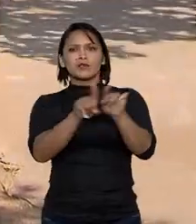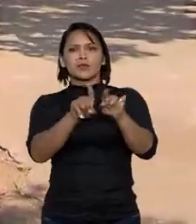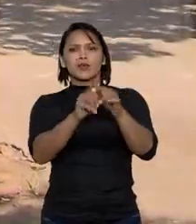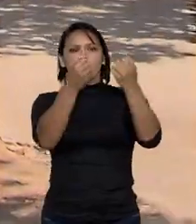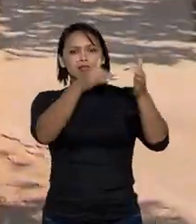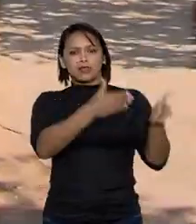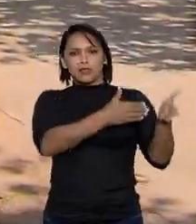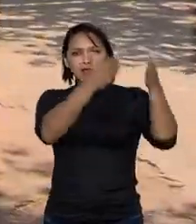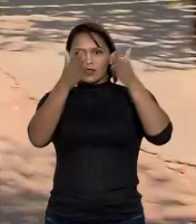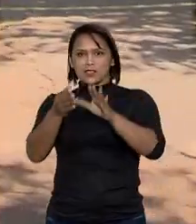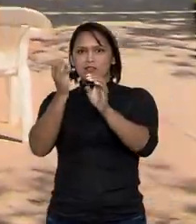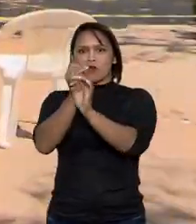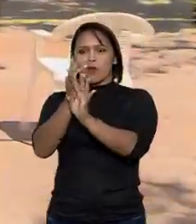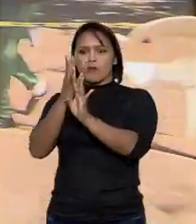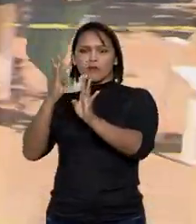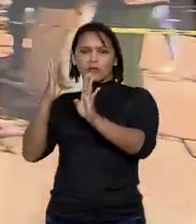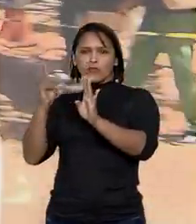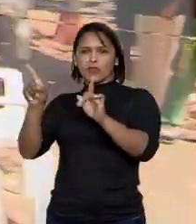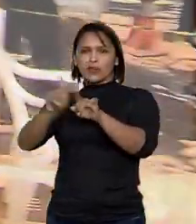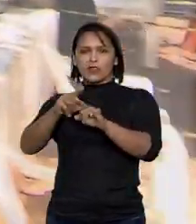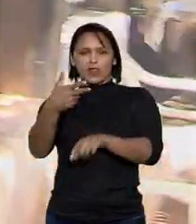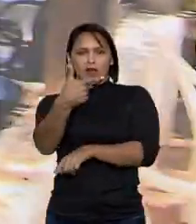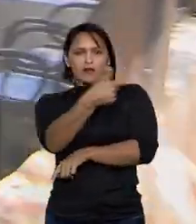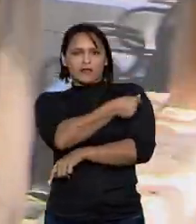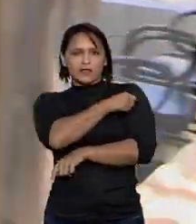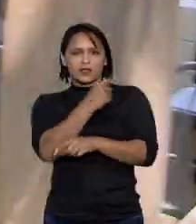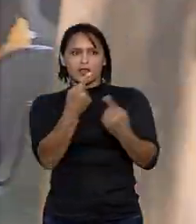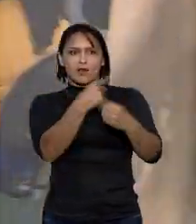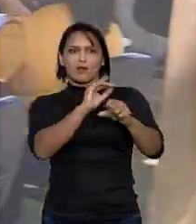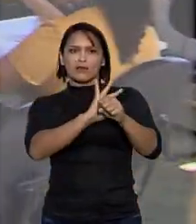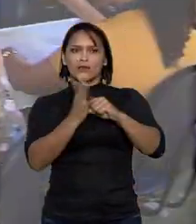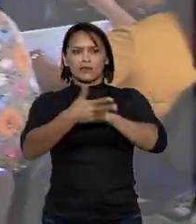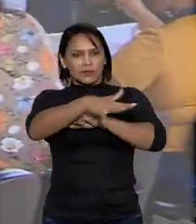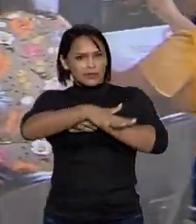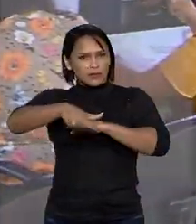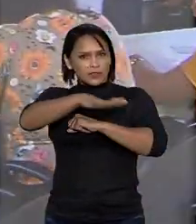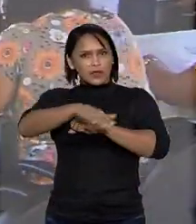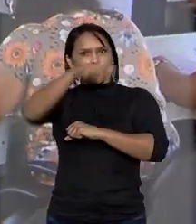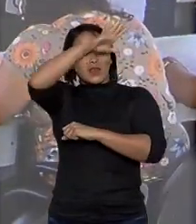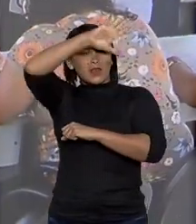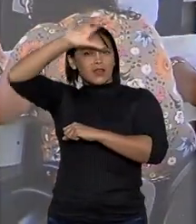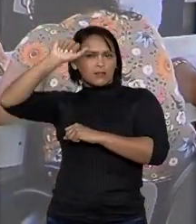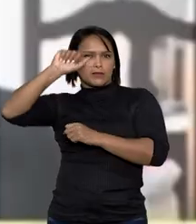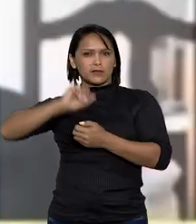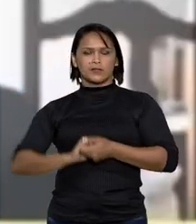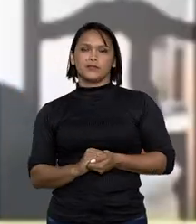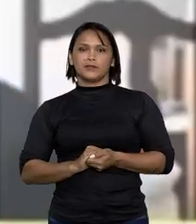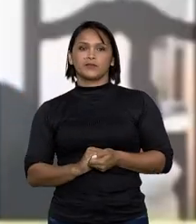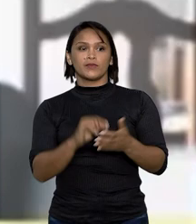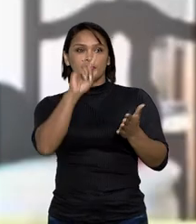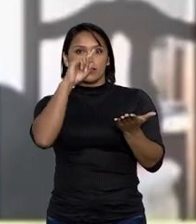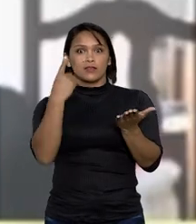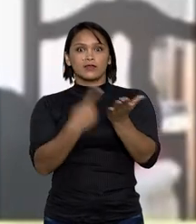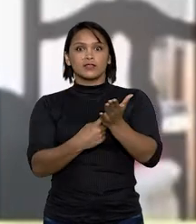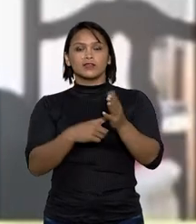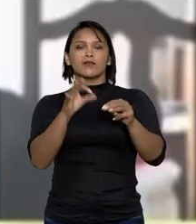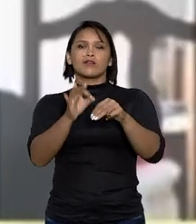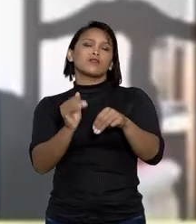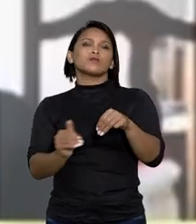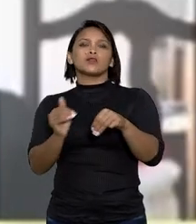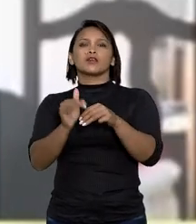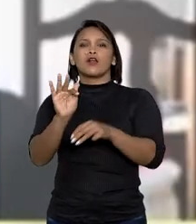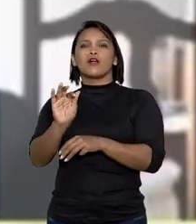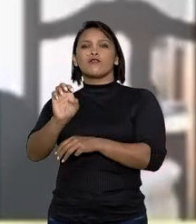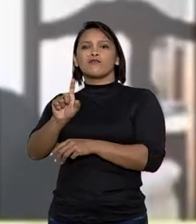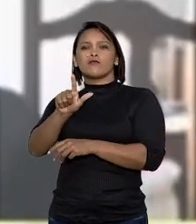desvio é impossível burlar a fila da vacinação contra a corrente de 19 em Manaus a decisão é do ministro do